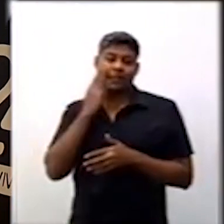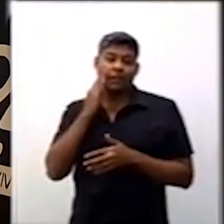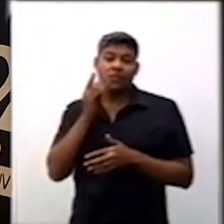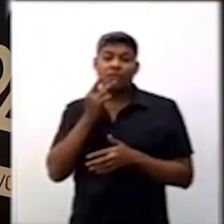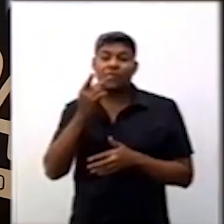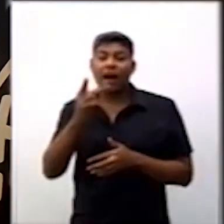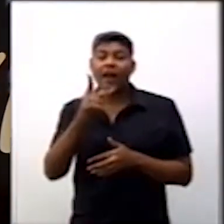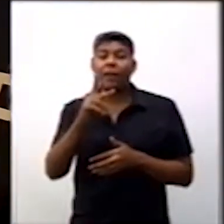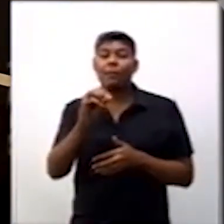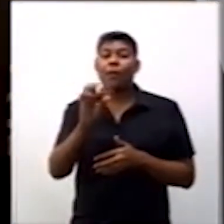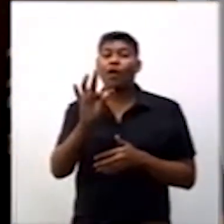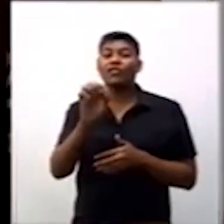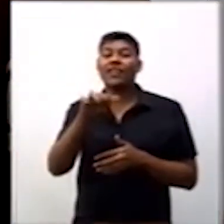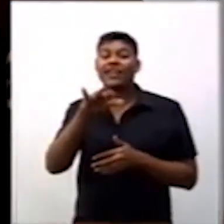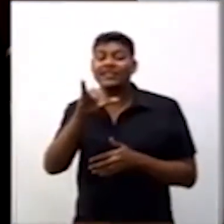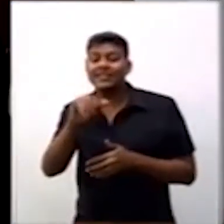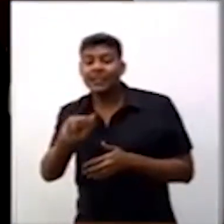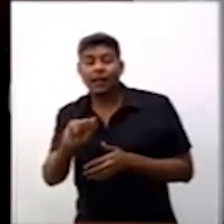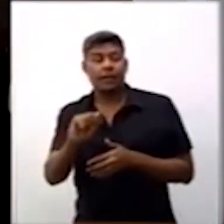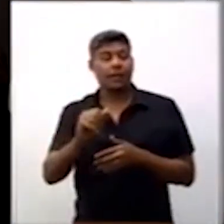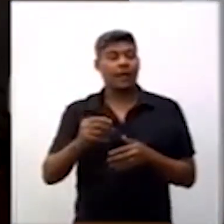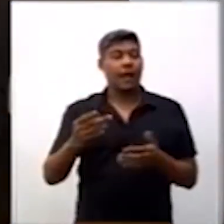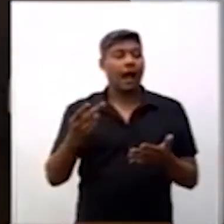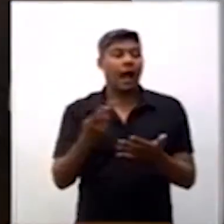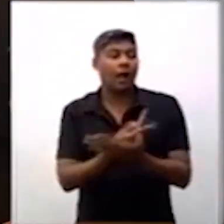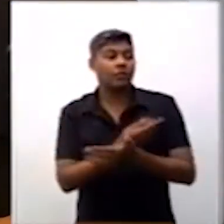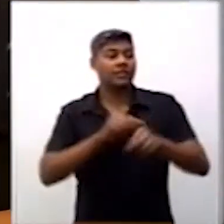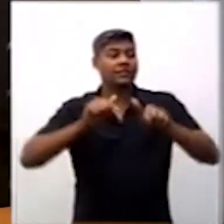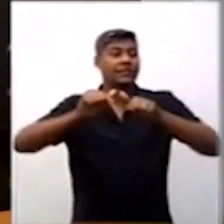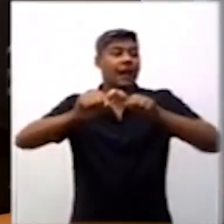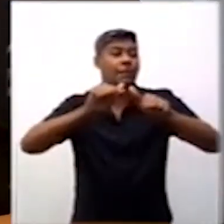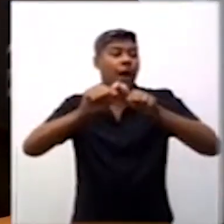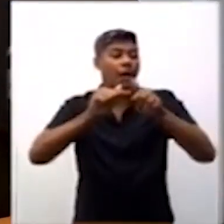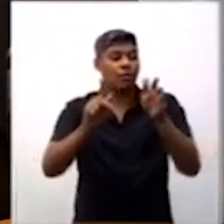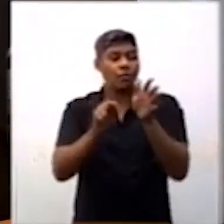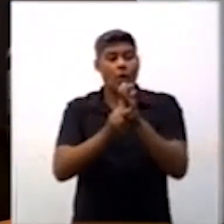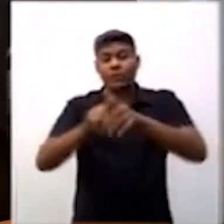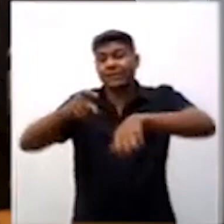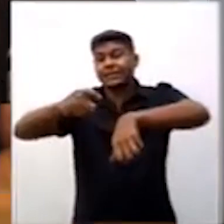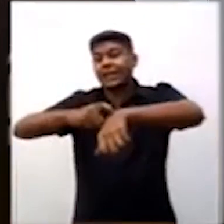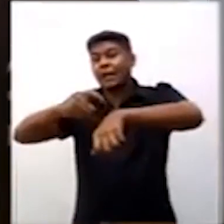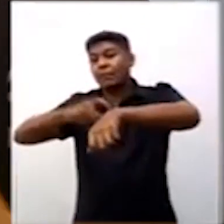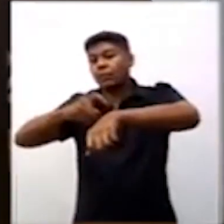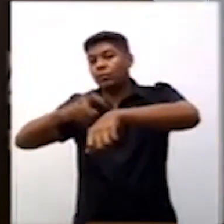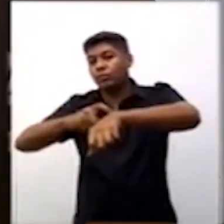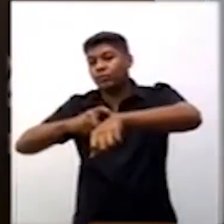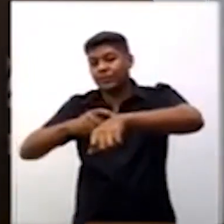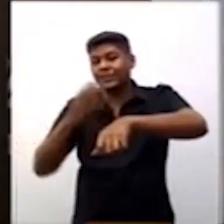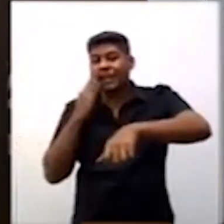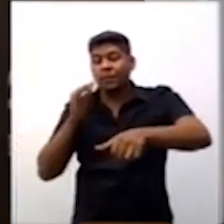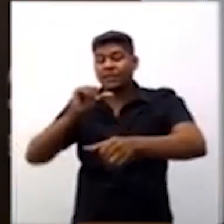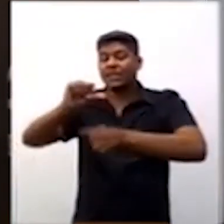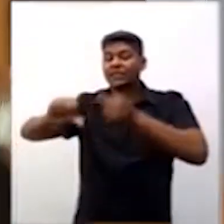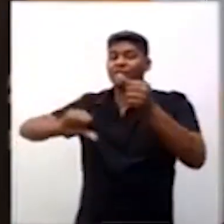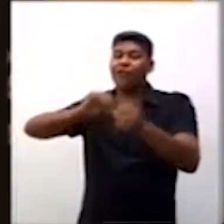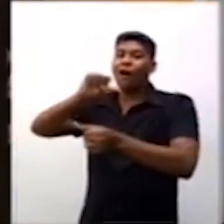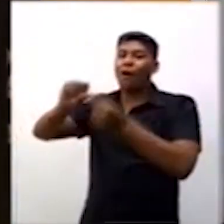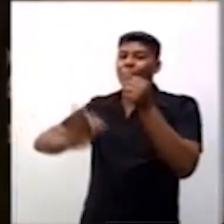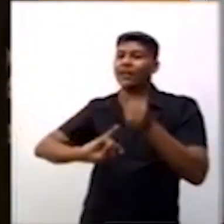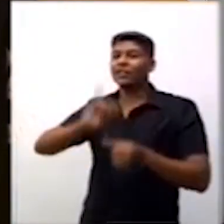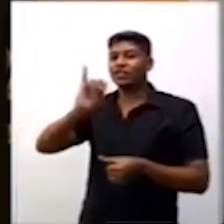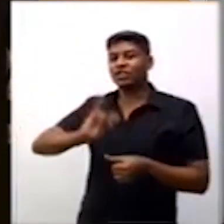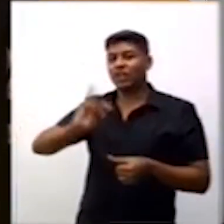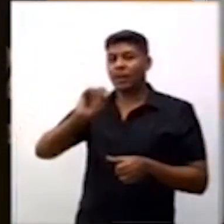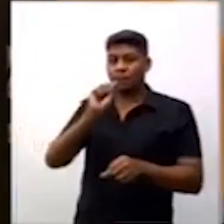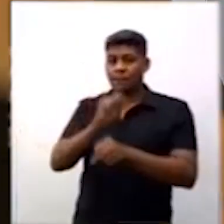potência, a gente fala da capacidade de realizar trabalho durante um certo tempo. Realizar trabalho é transformar energia. Para